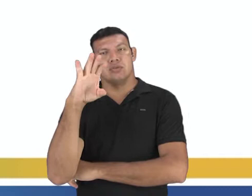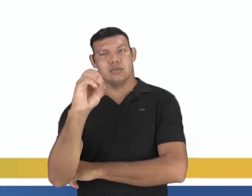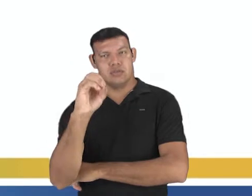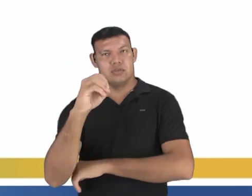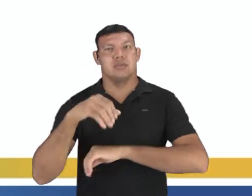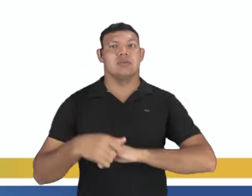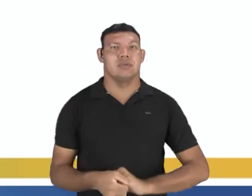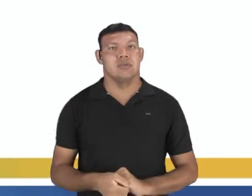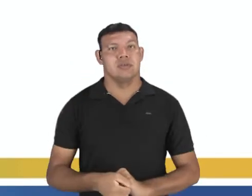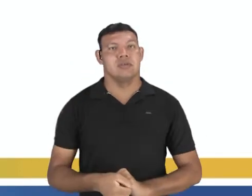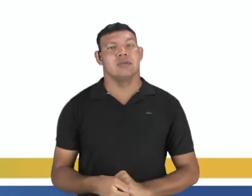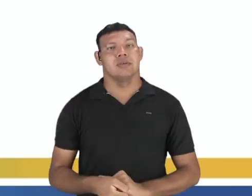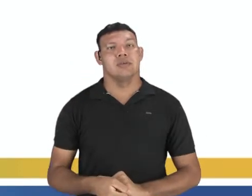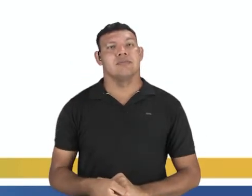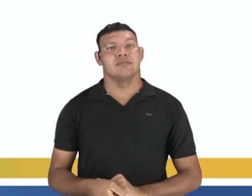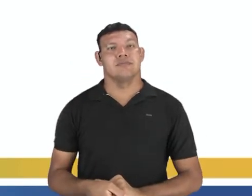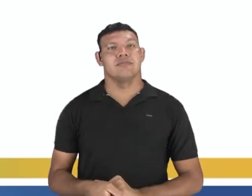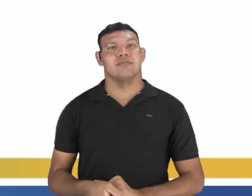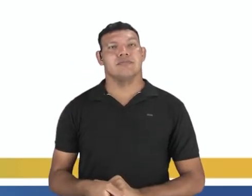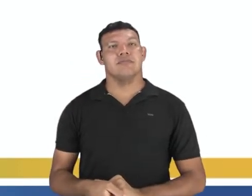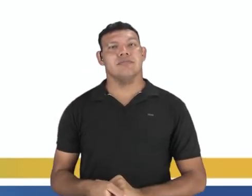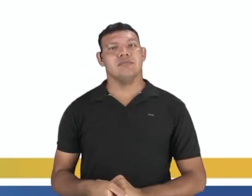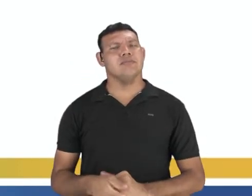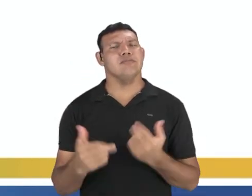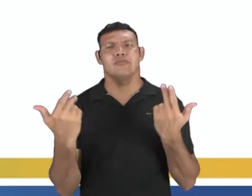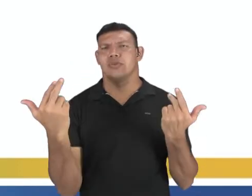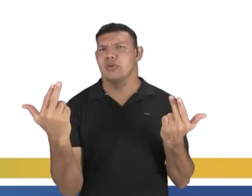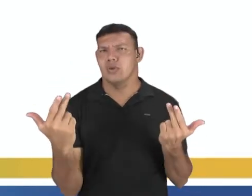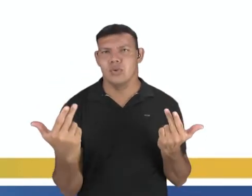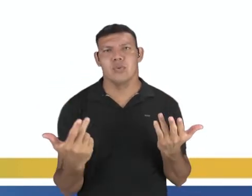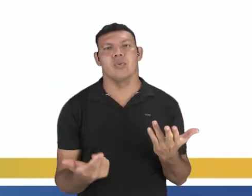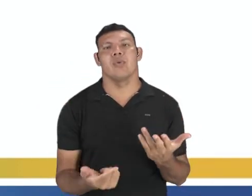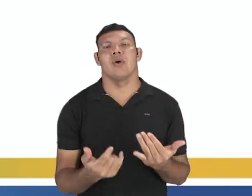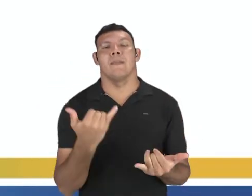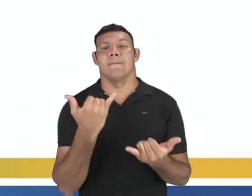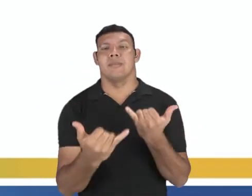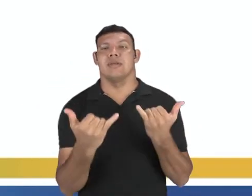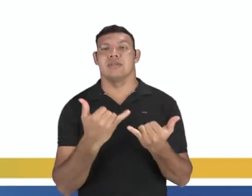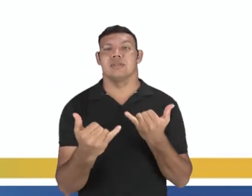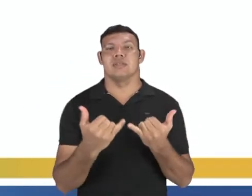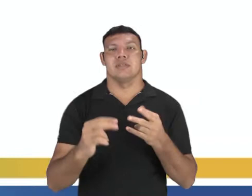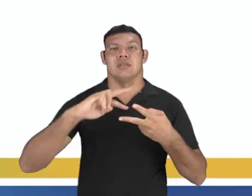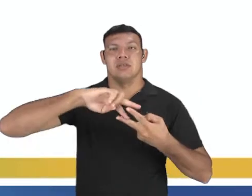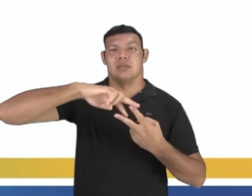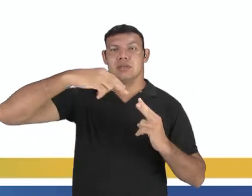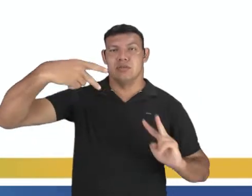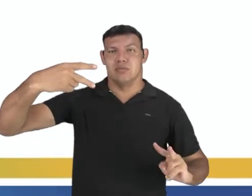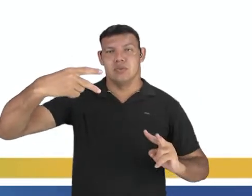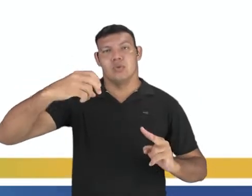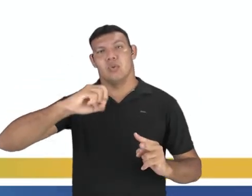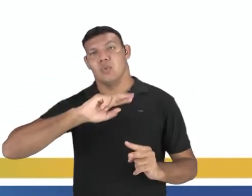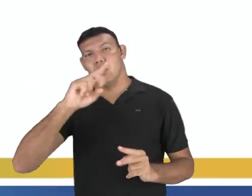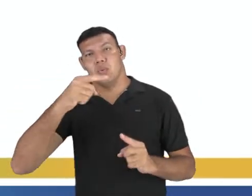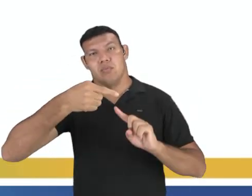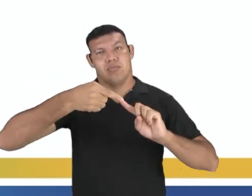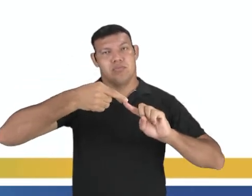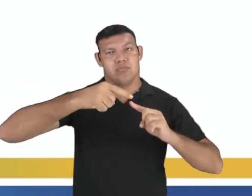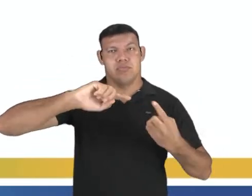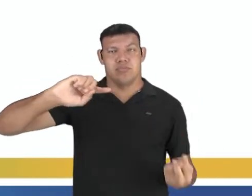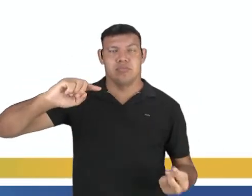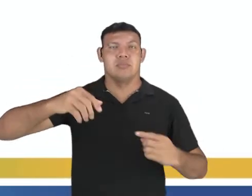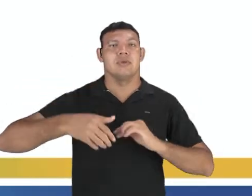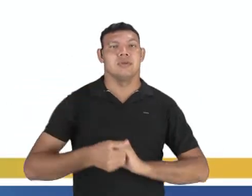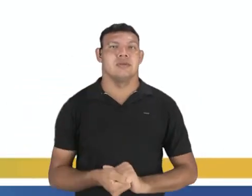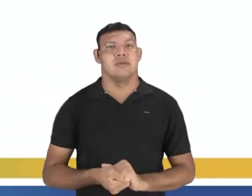Que é a base nitrogenada, gente, é a mesma lá do DNA e do RNA, né? Uma pentose ou uma ribose.